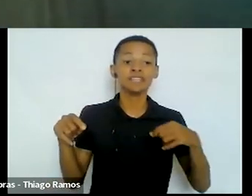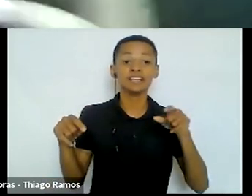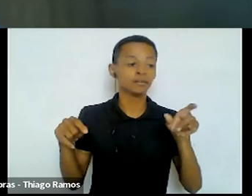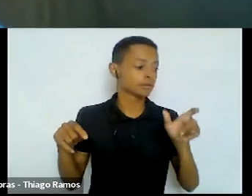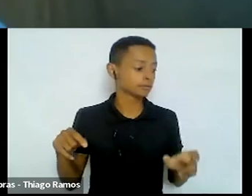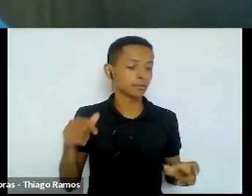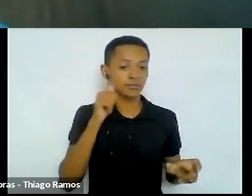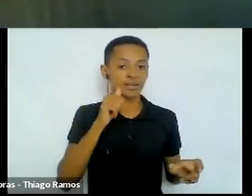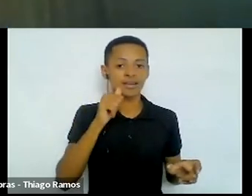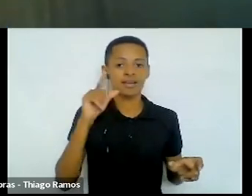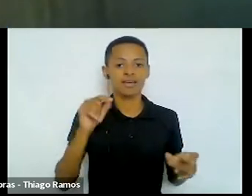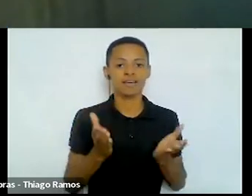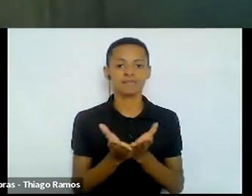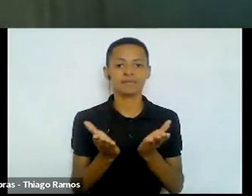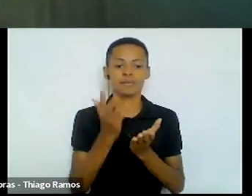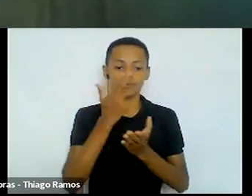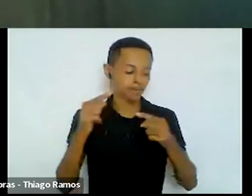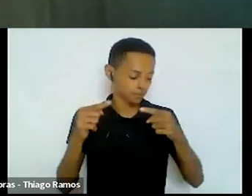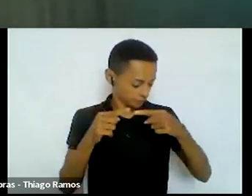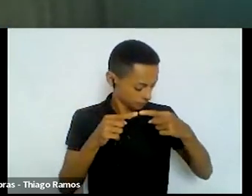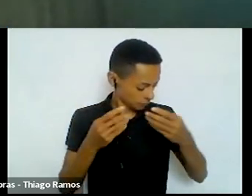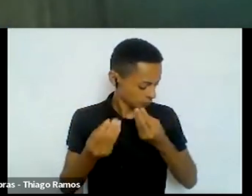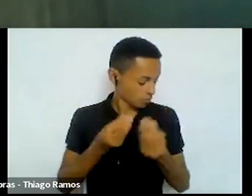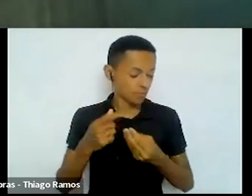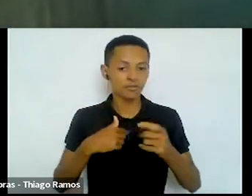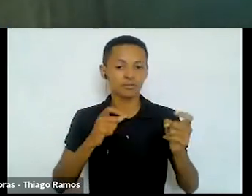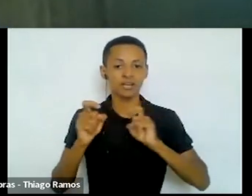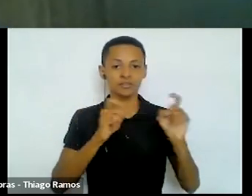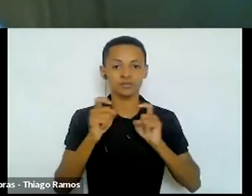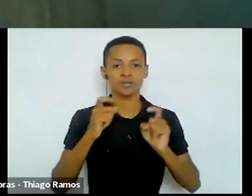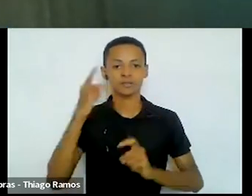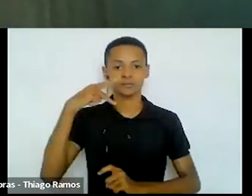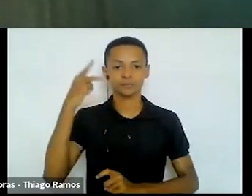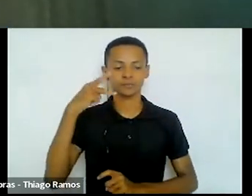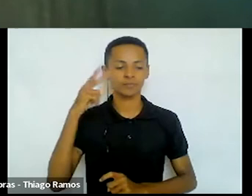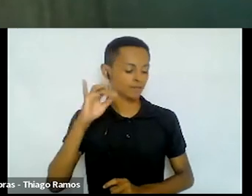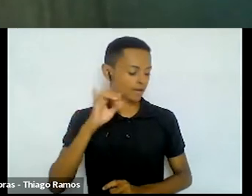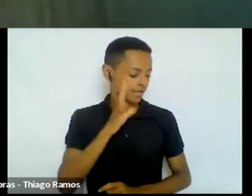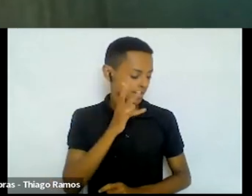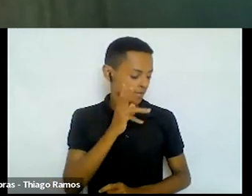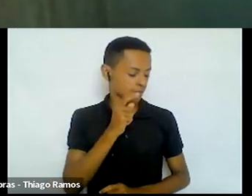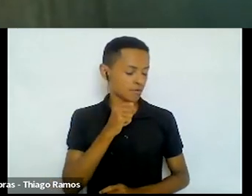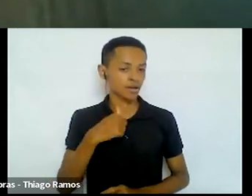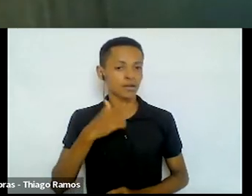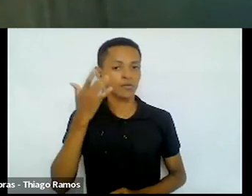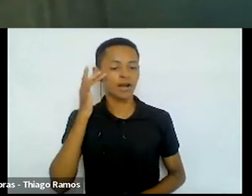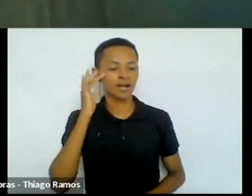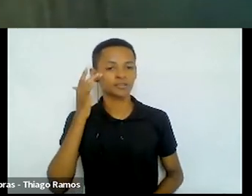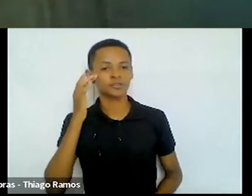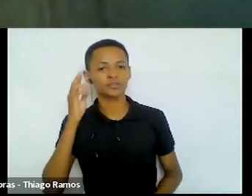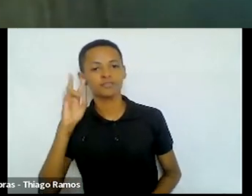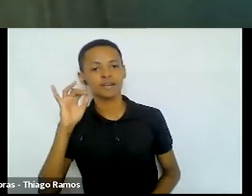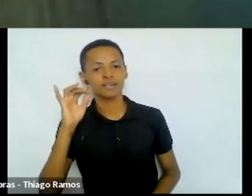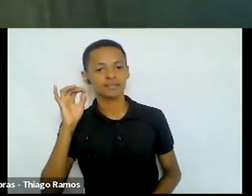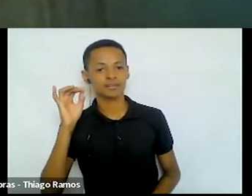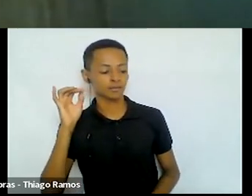assim, está tudo muito conectado. Então, como eu posso fazer essa articulação política? Primeiro vai demorar. Eu acho que a gente não vai ter uma pluralidade de vozes assim,